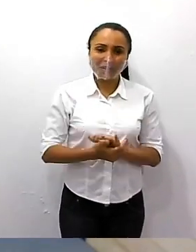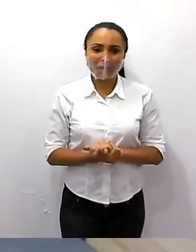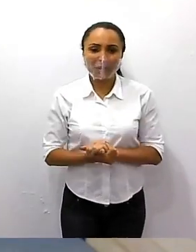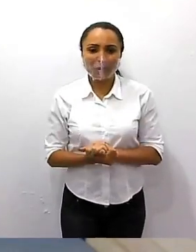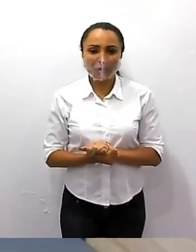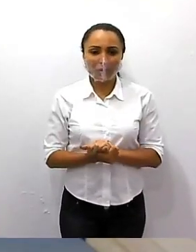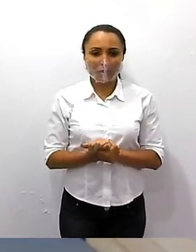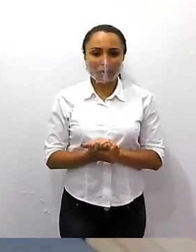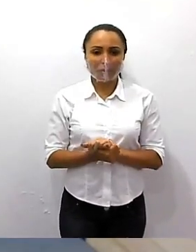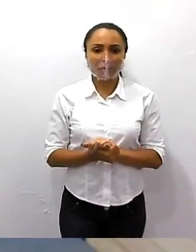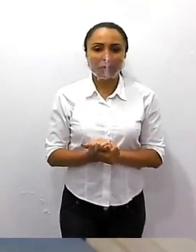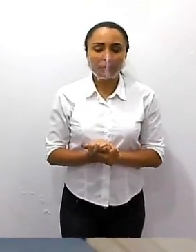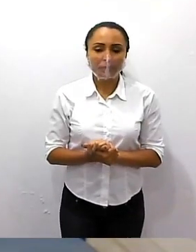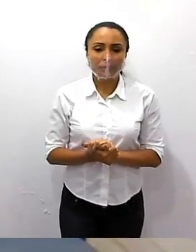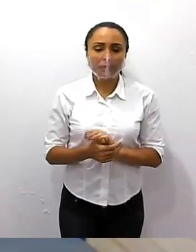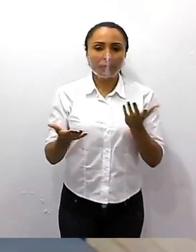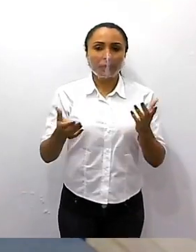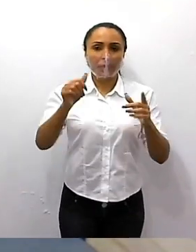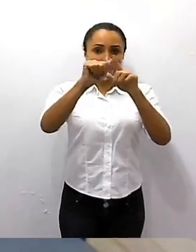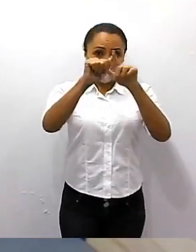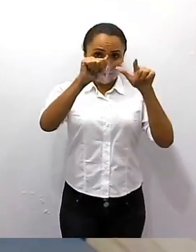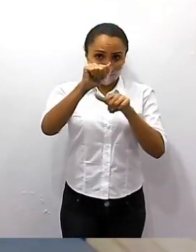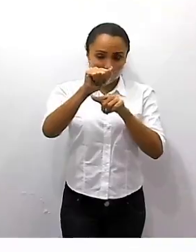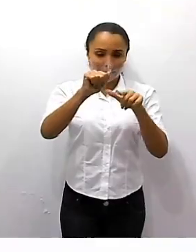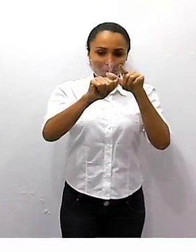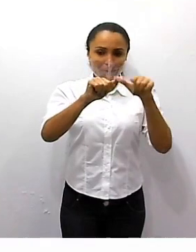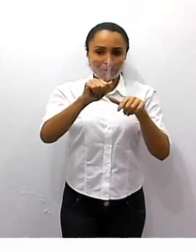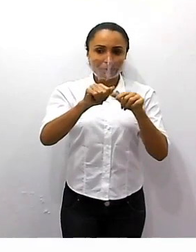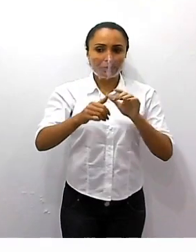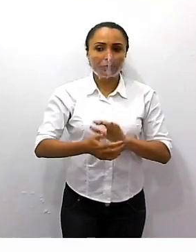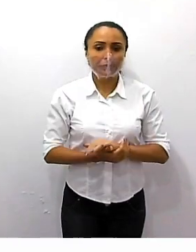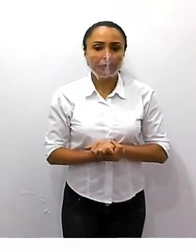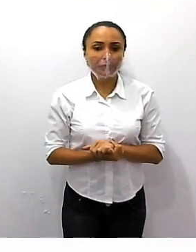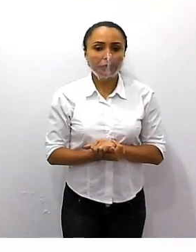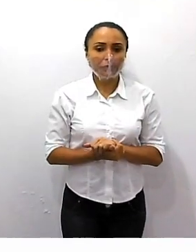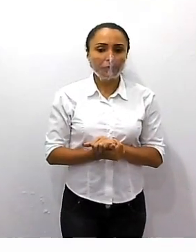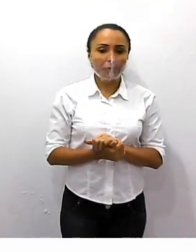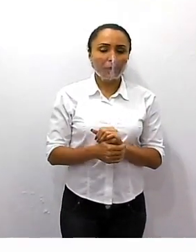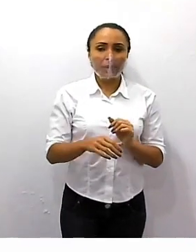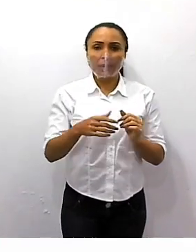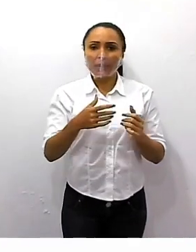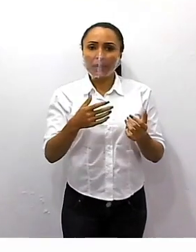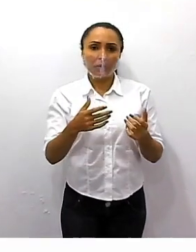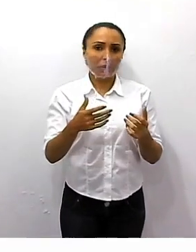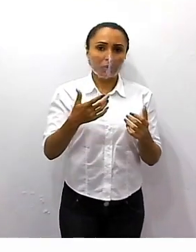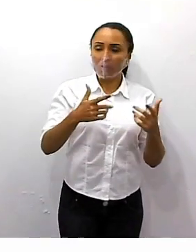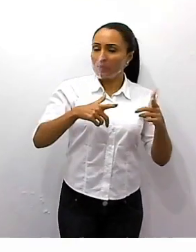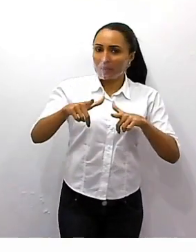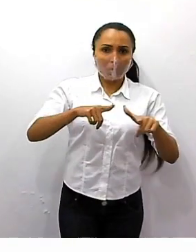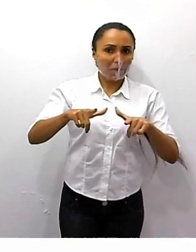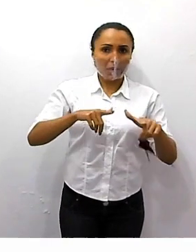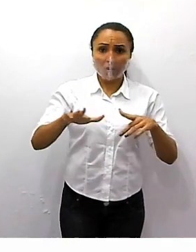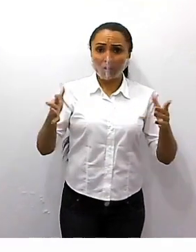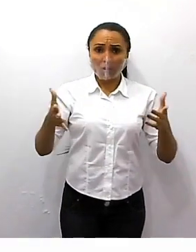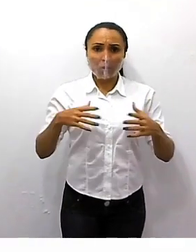ó, conjunções. Se liga na tela. Vamos embora. Tem lá, letra A. Não irei trabalhar hoje porque estou com dor de estômago.